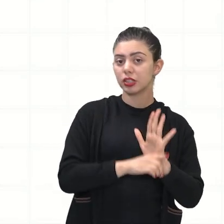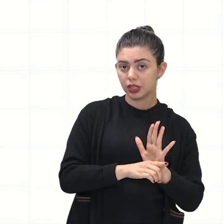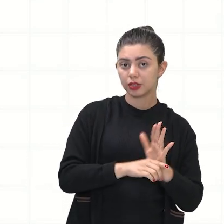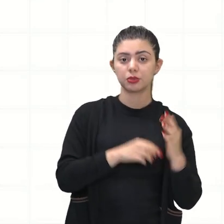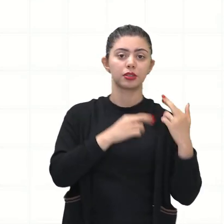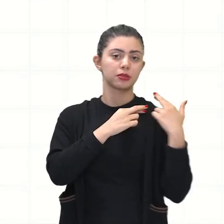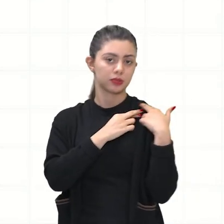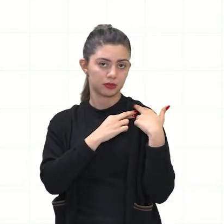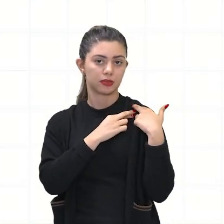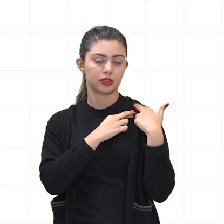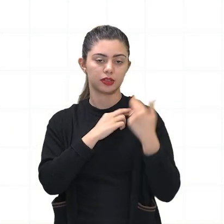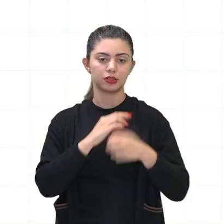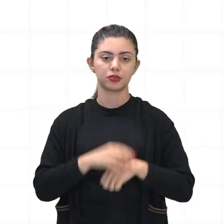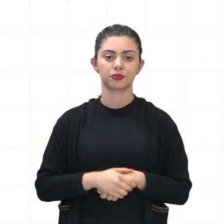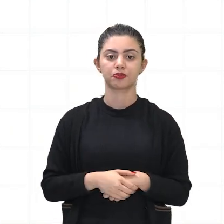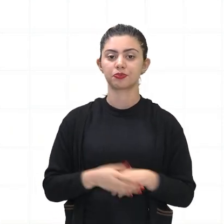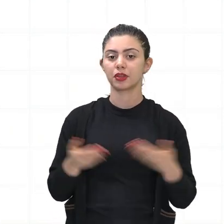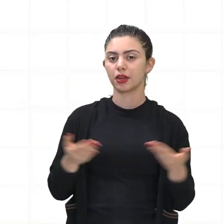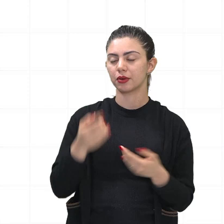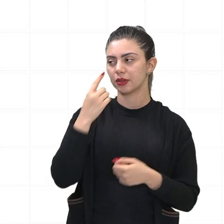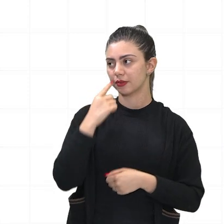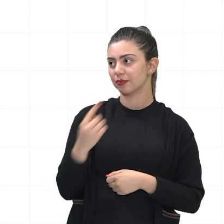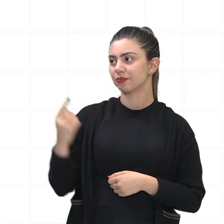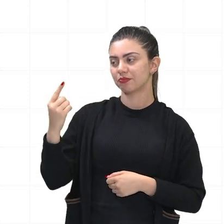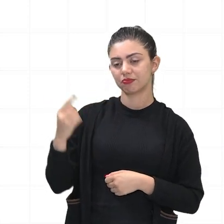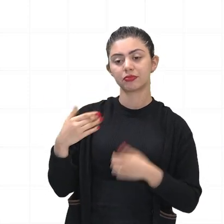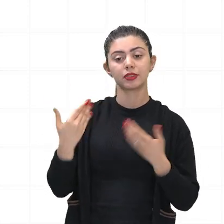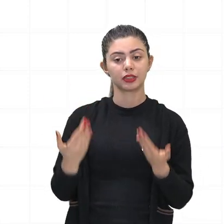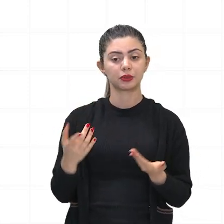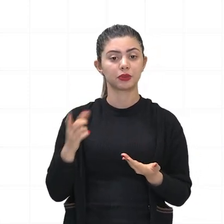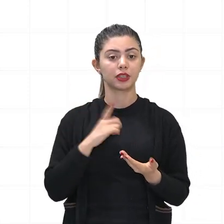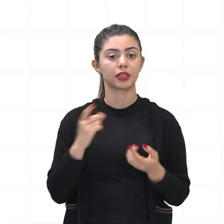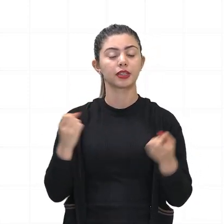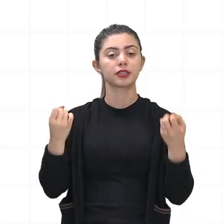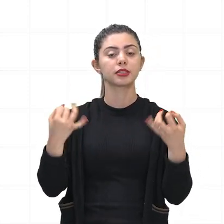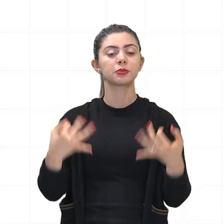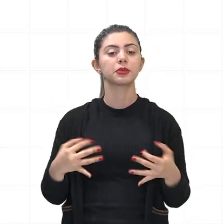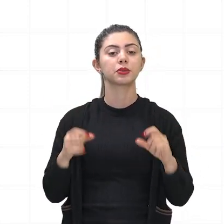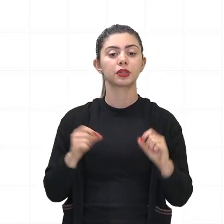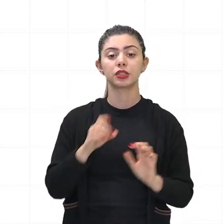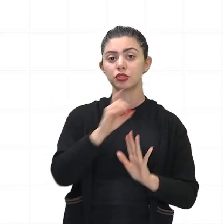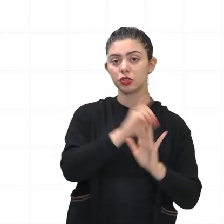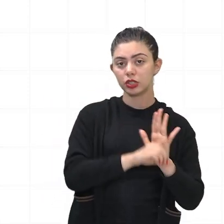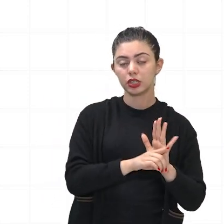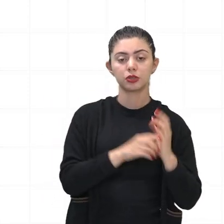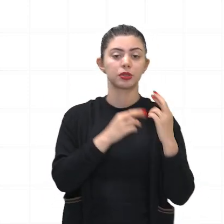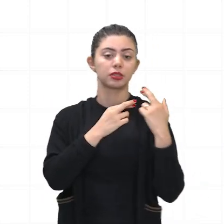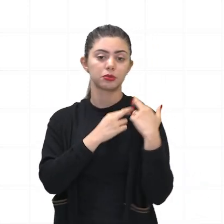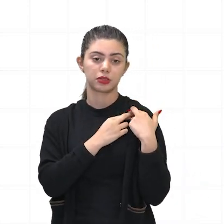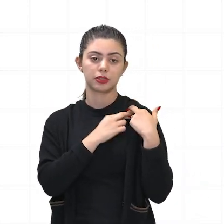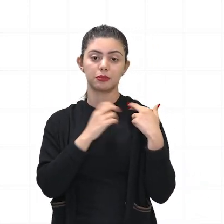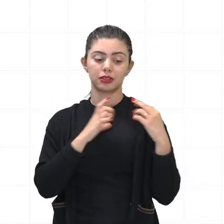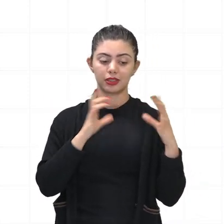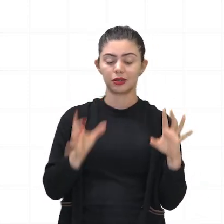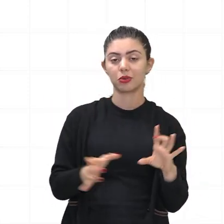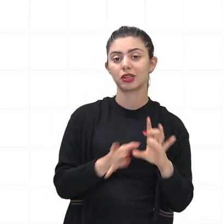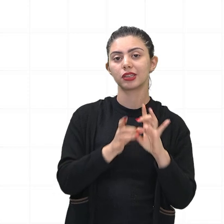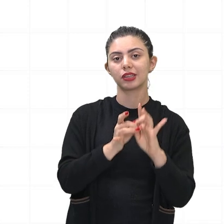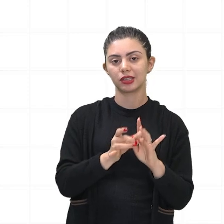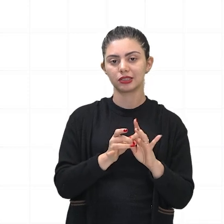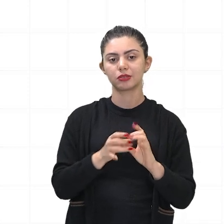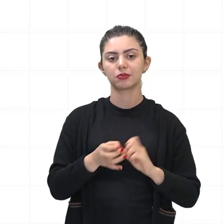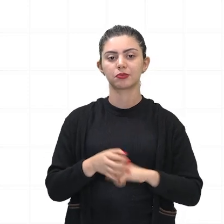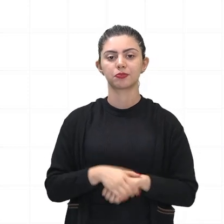deveres. Na próxima cartela, nós temos uma outra ideia sobre que direitos e deveres estão